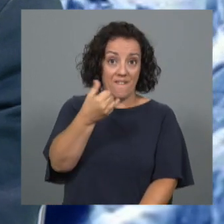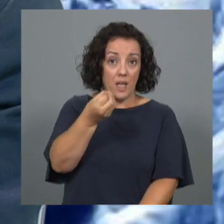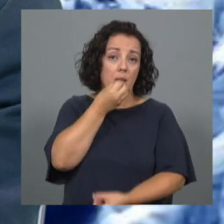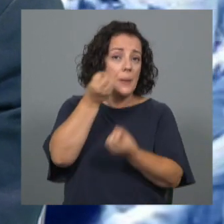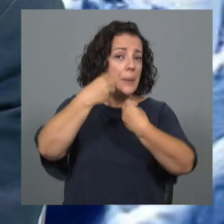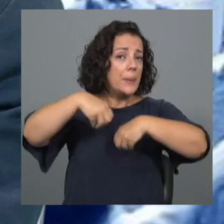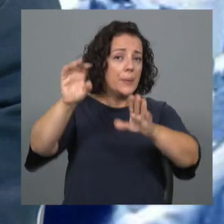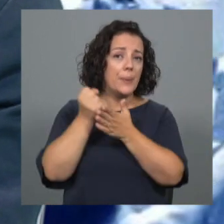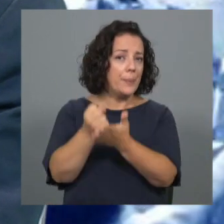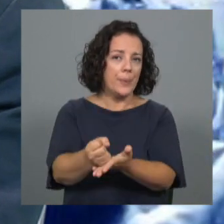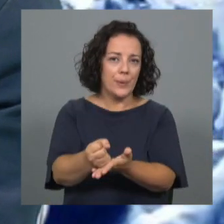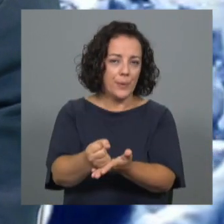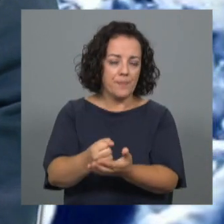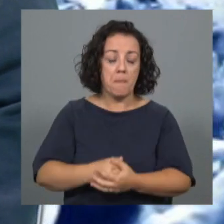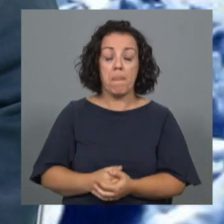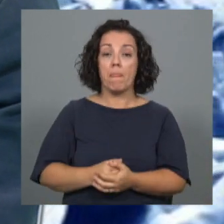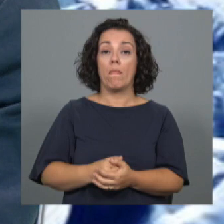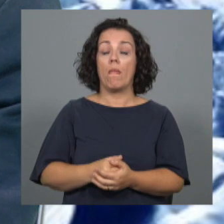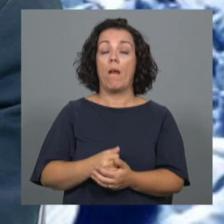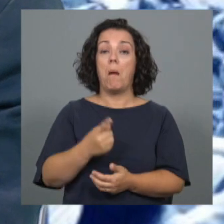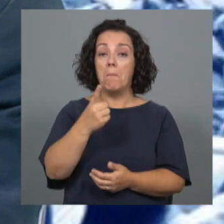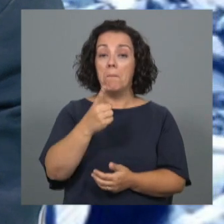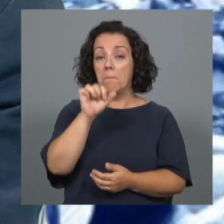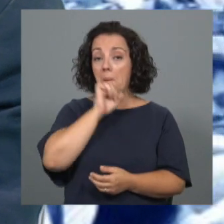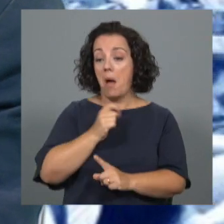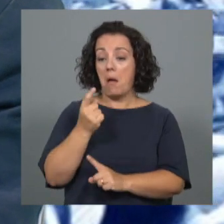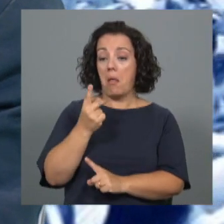caminho. Curiosamente, há poucos dias,